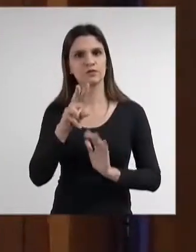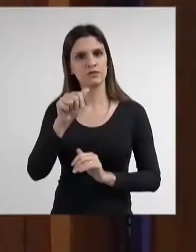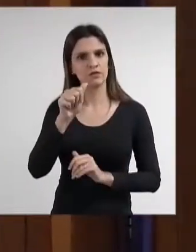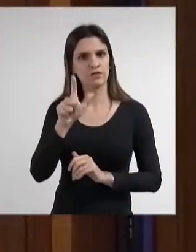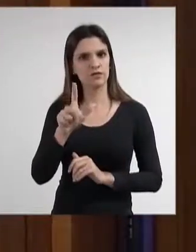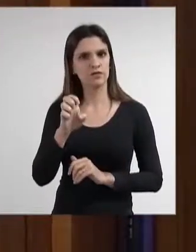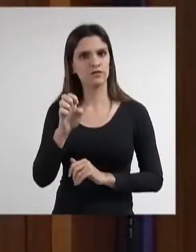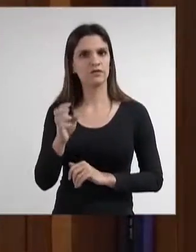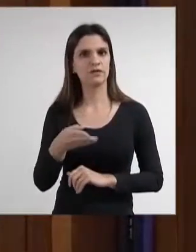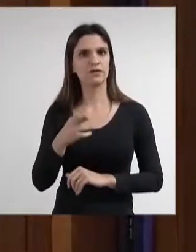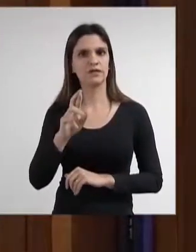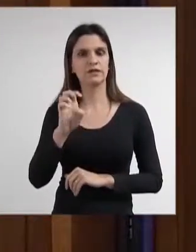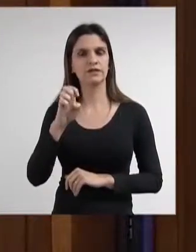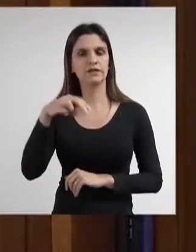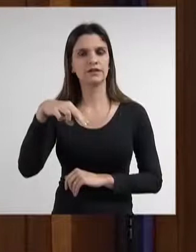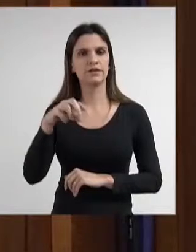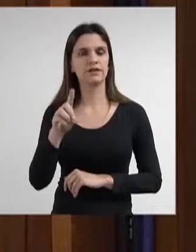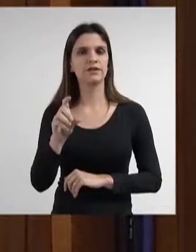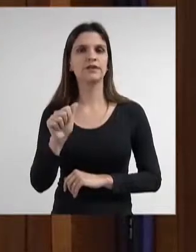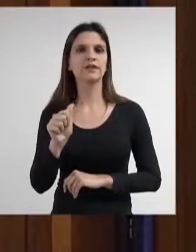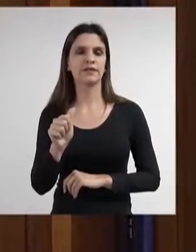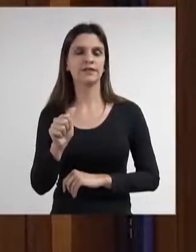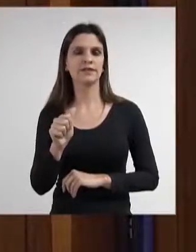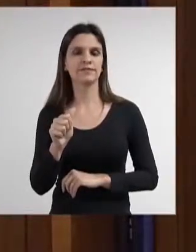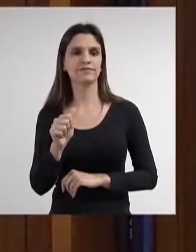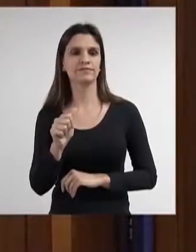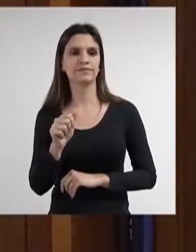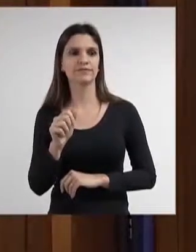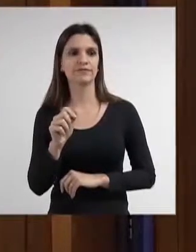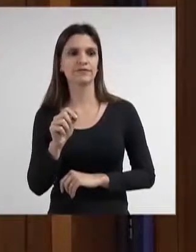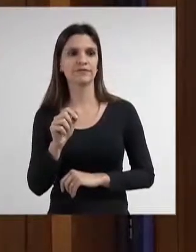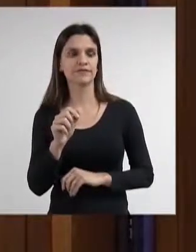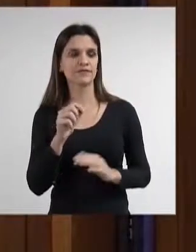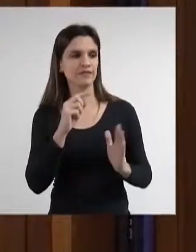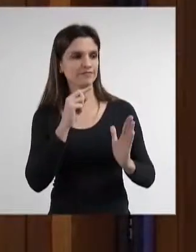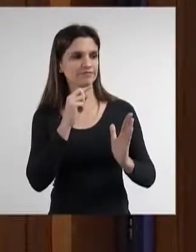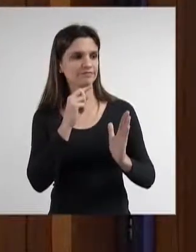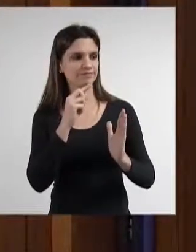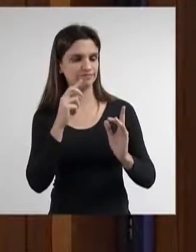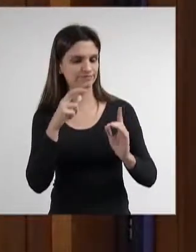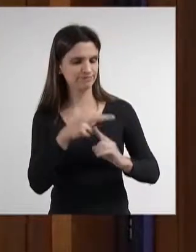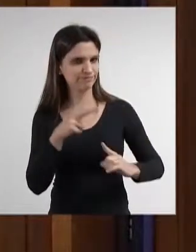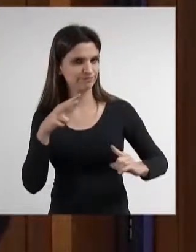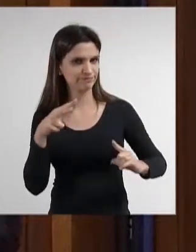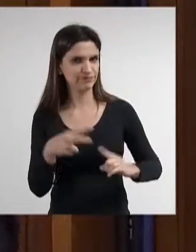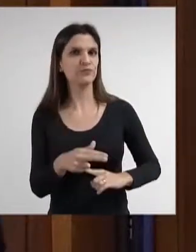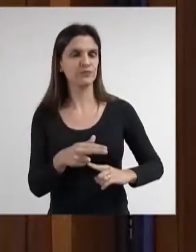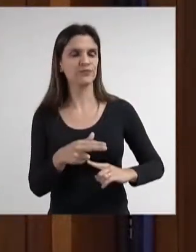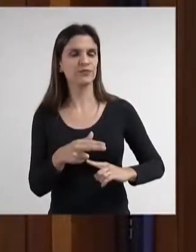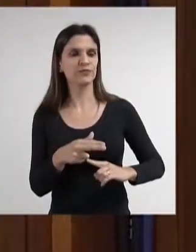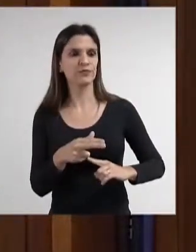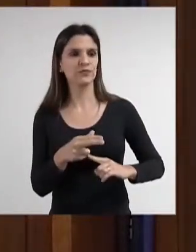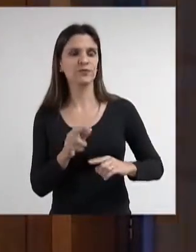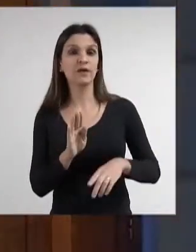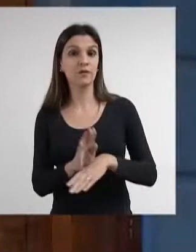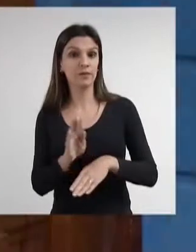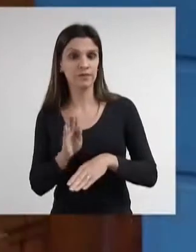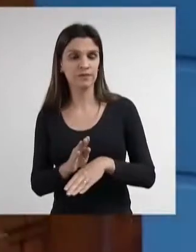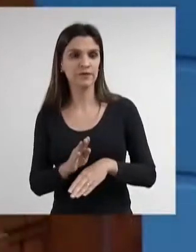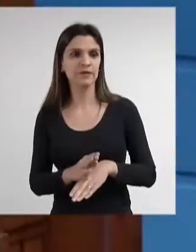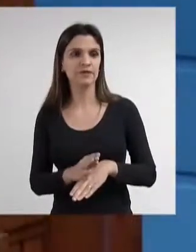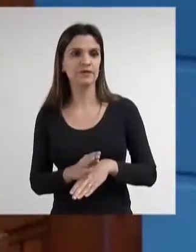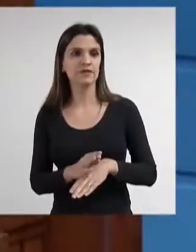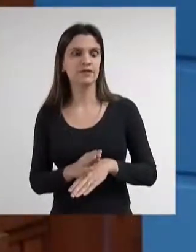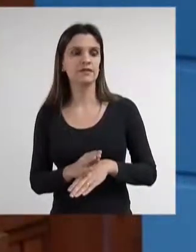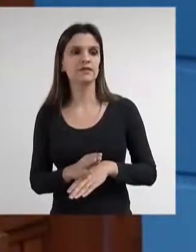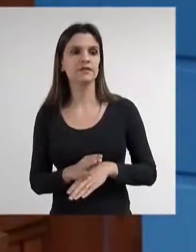vai proceder o corte do pagamento do Vale Renda para